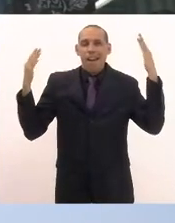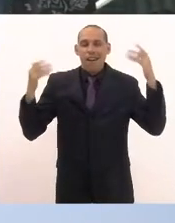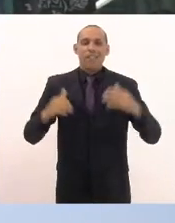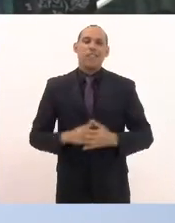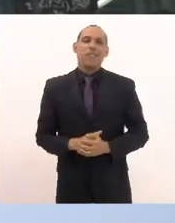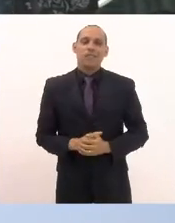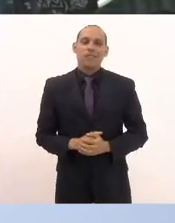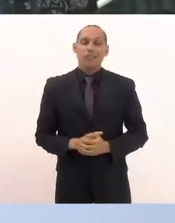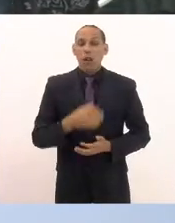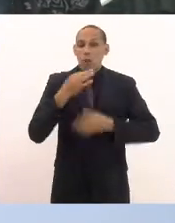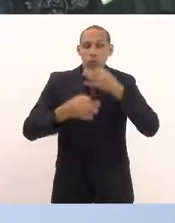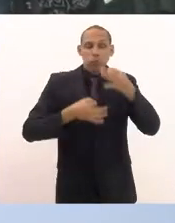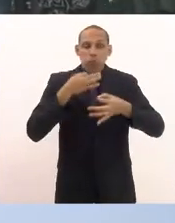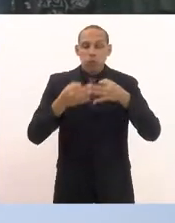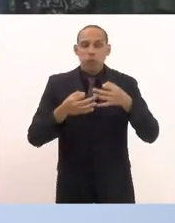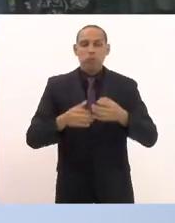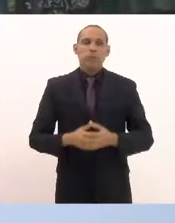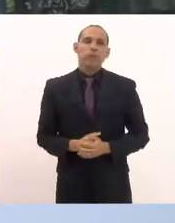Pareceres.